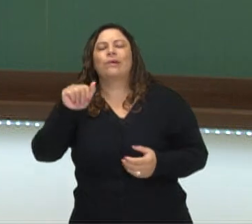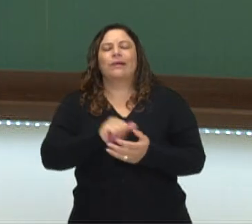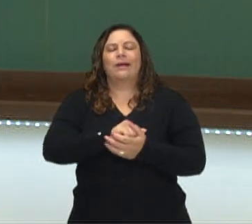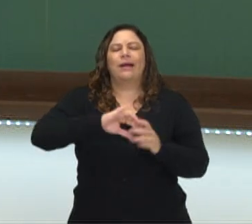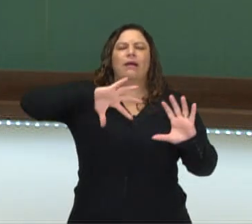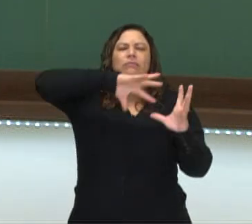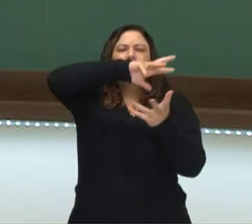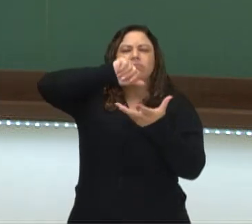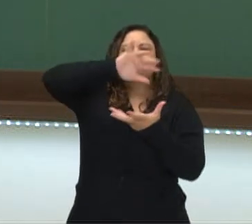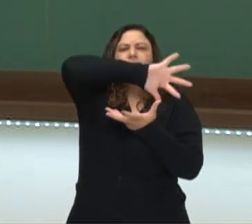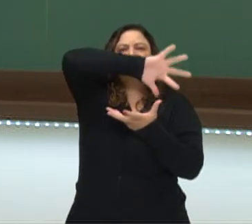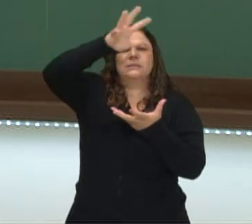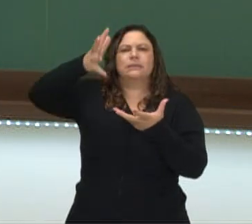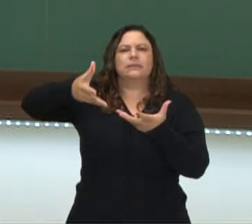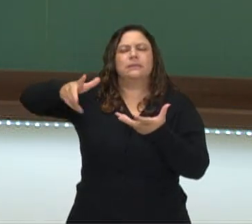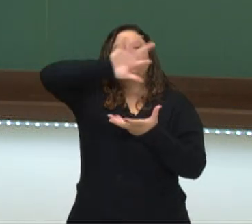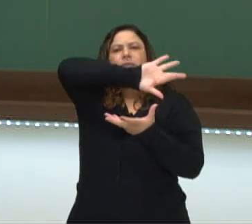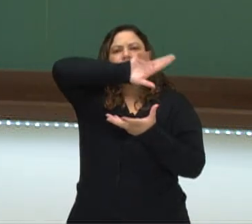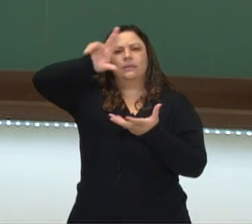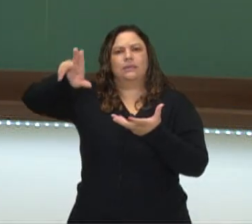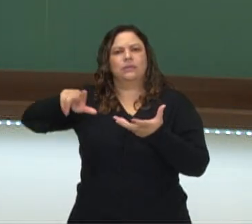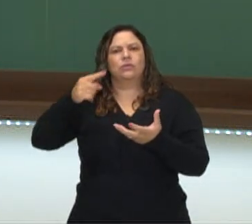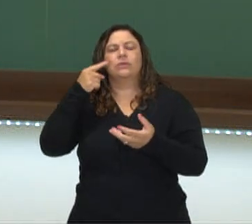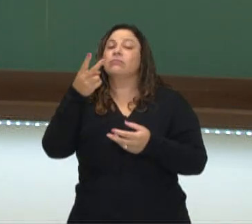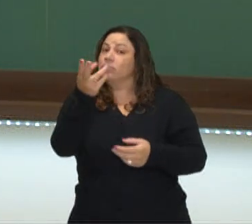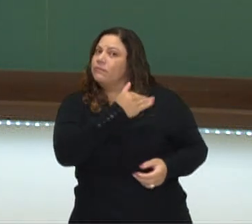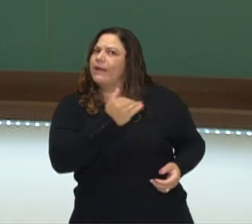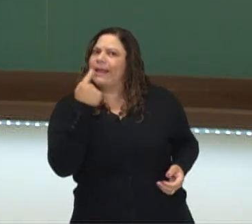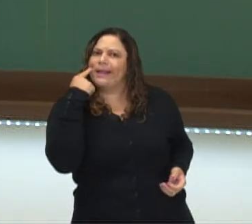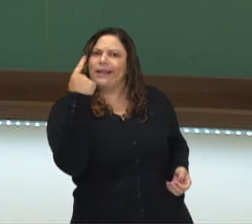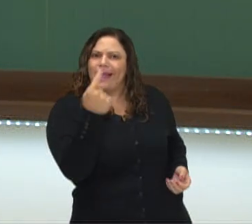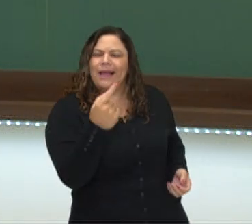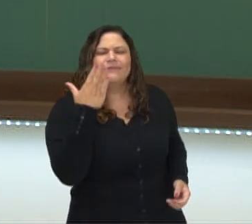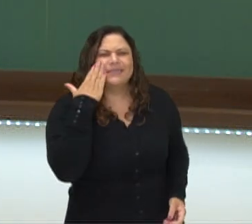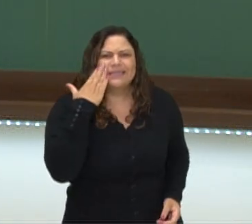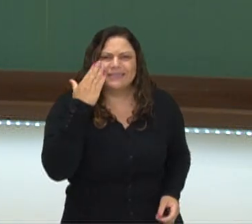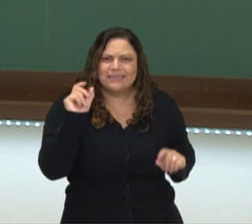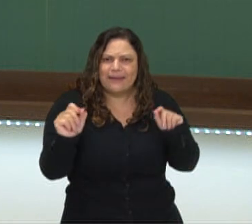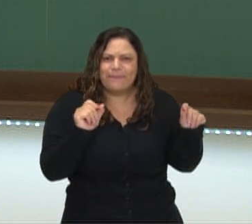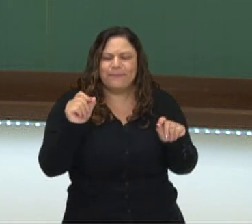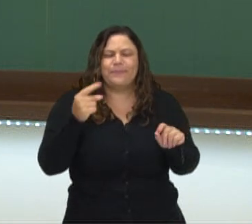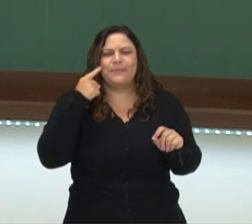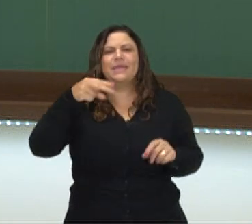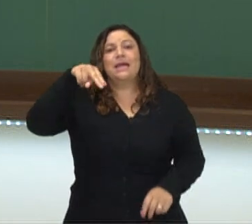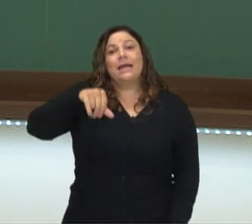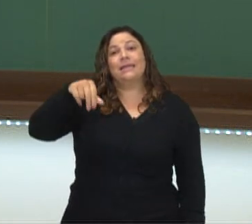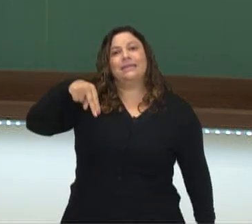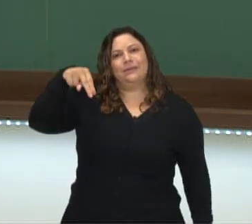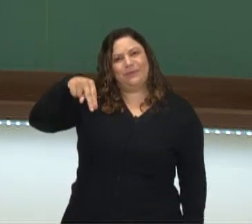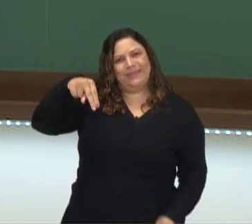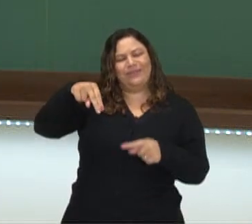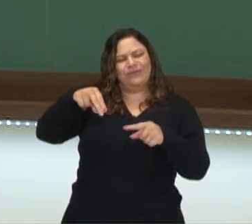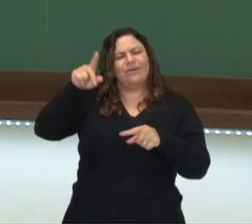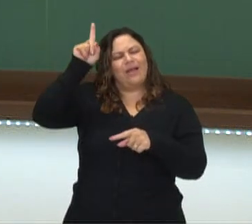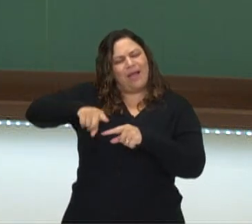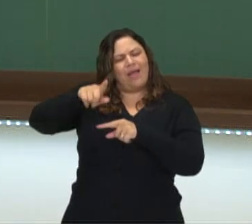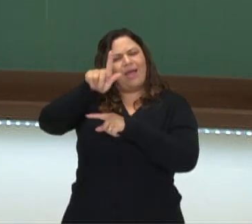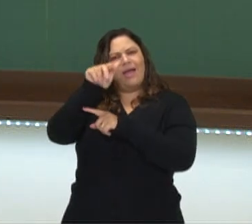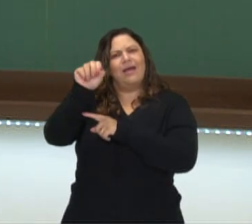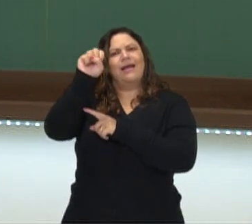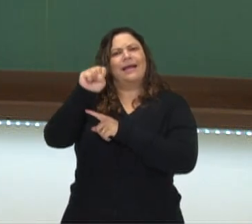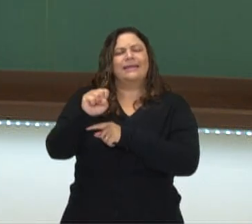única fase, numa mistura homogênea. Então, aqui nós temos o exemplo, né, do ácido, essa solução sólida que